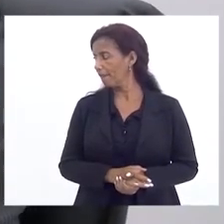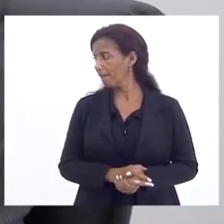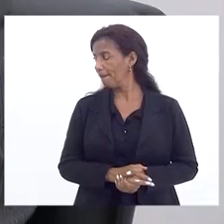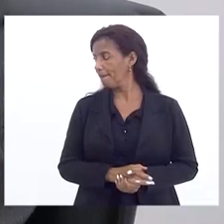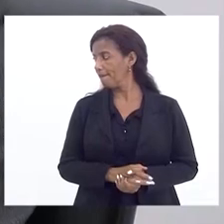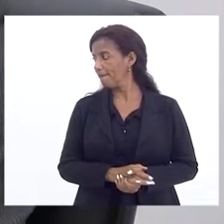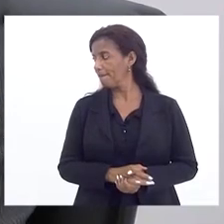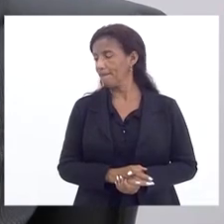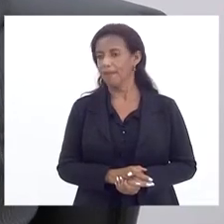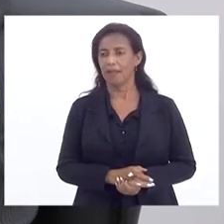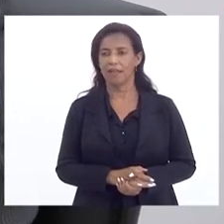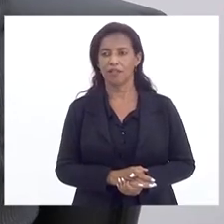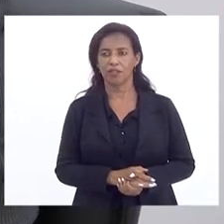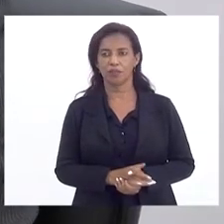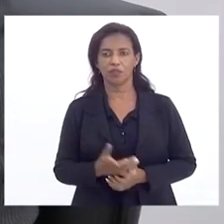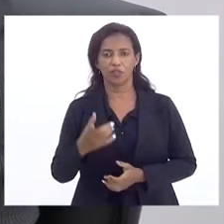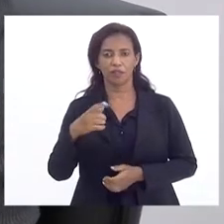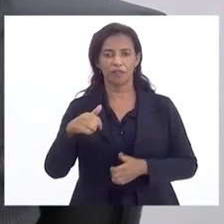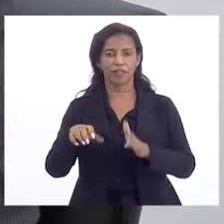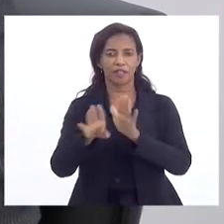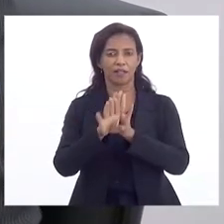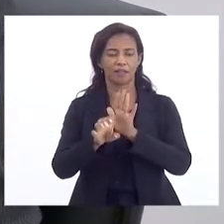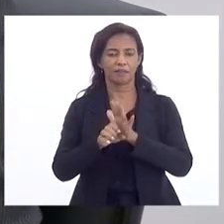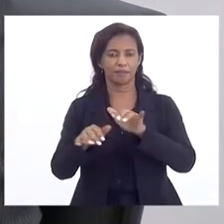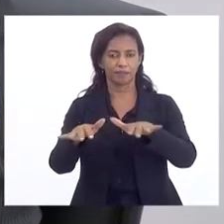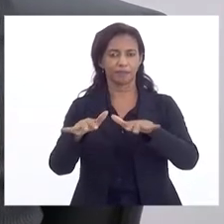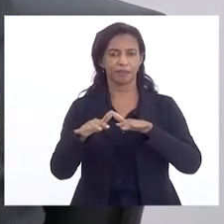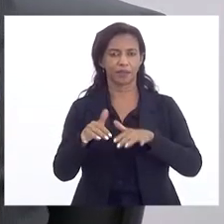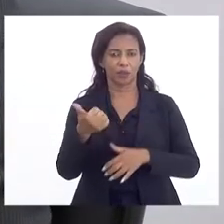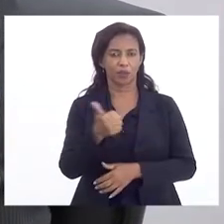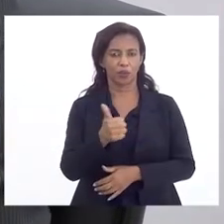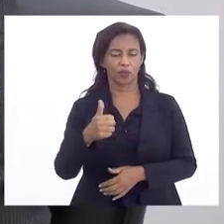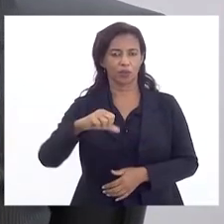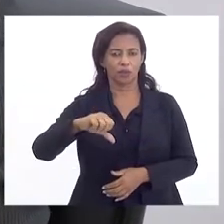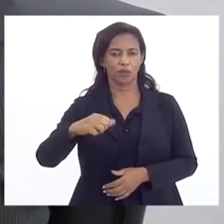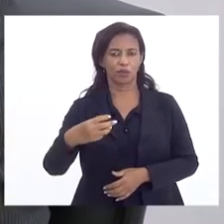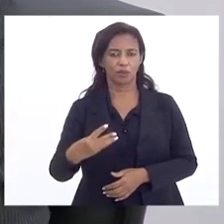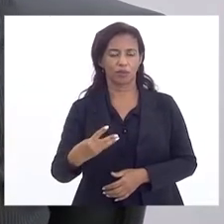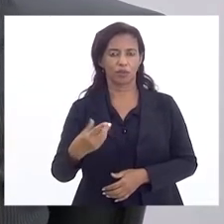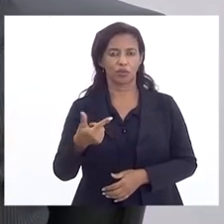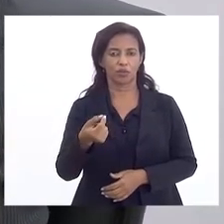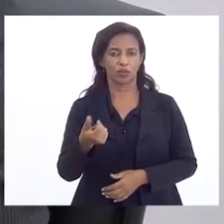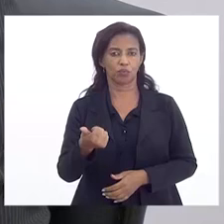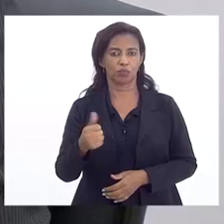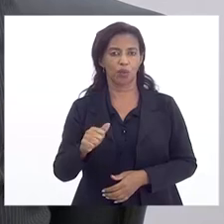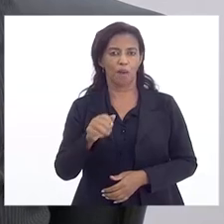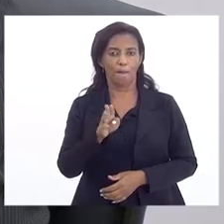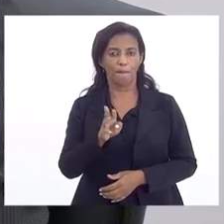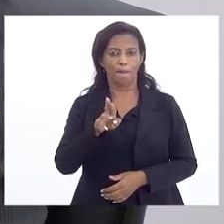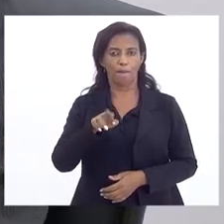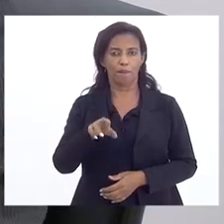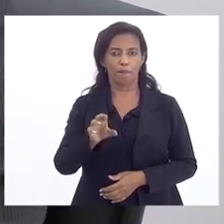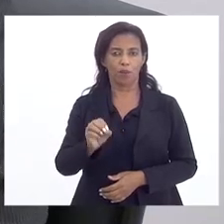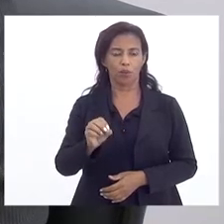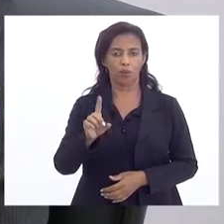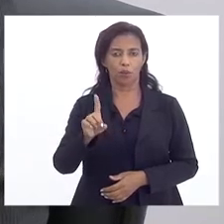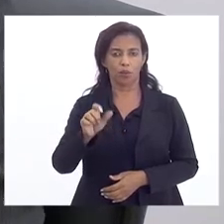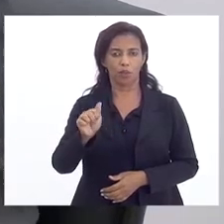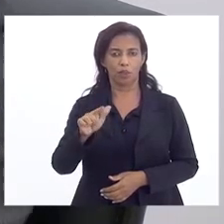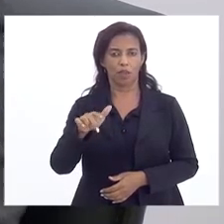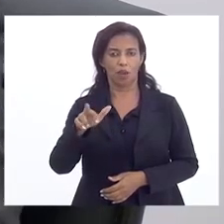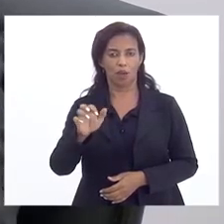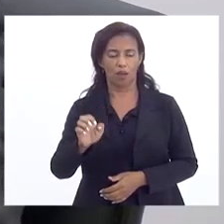46 da pauta, emendas de plenário ao projeto de lei 1193 de 2019, autoria do deputado Bruno Dallaire. O